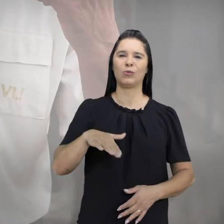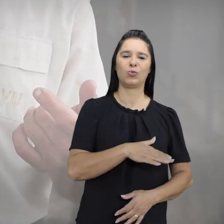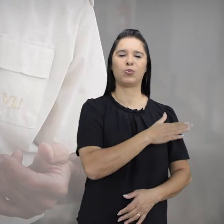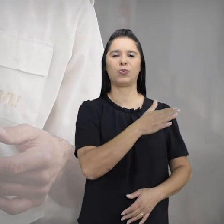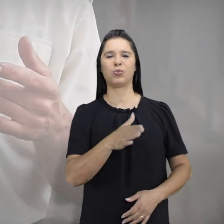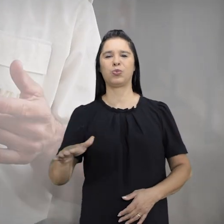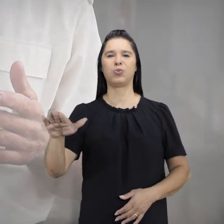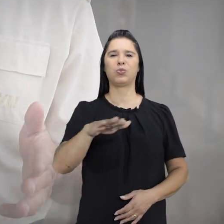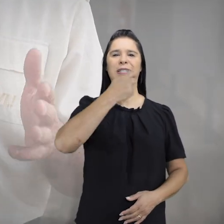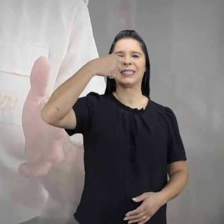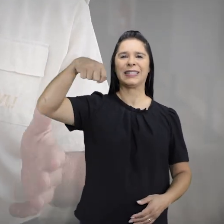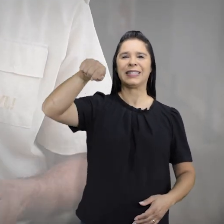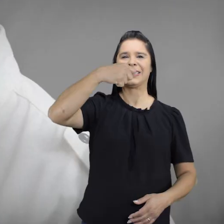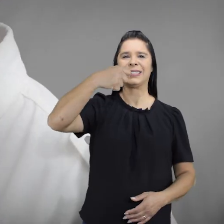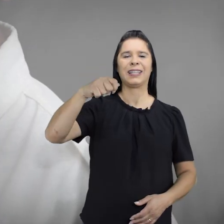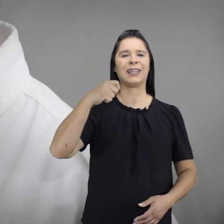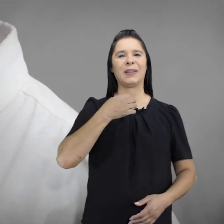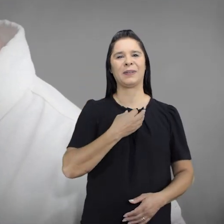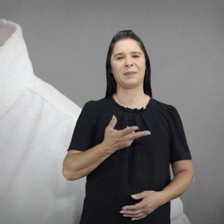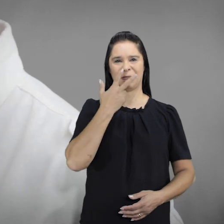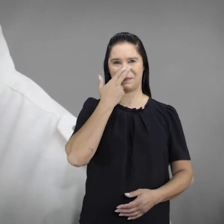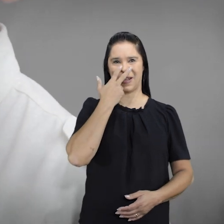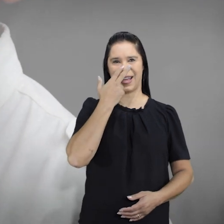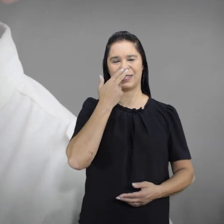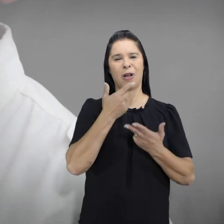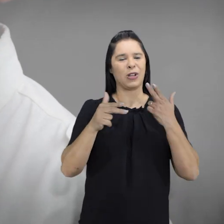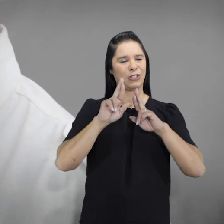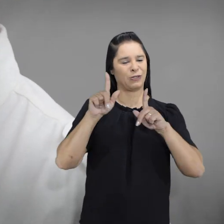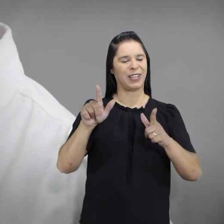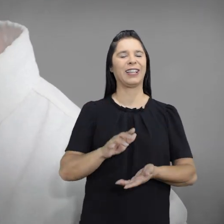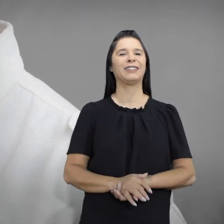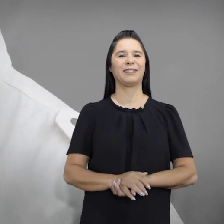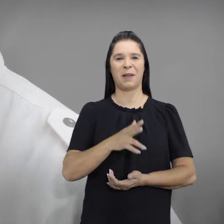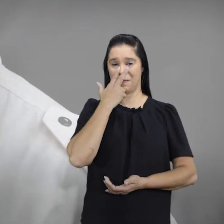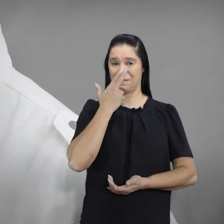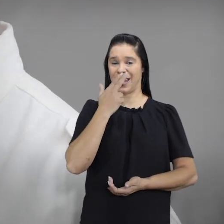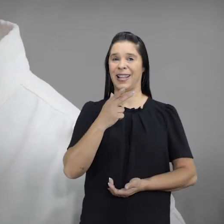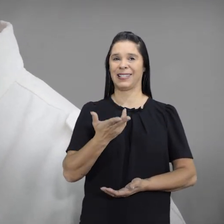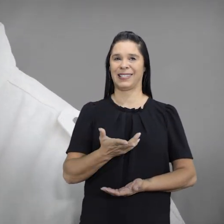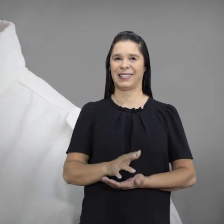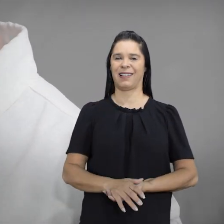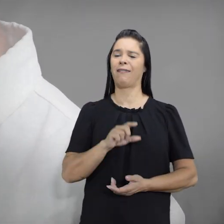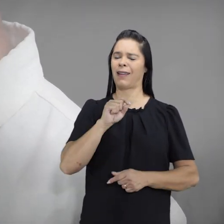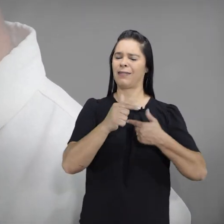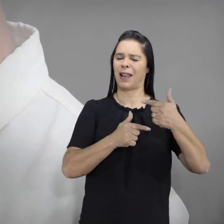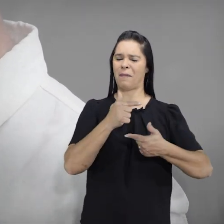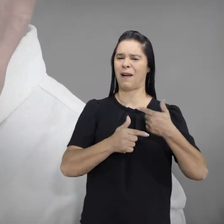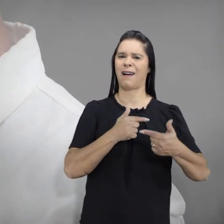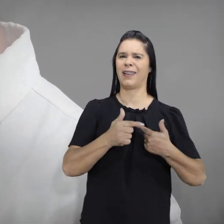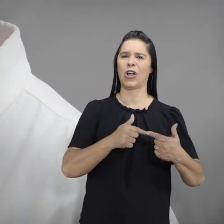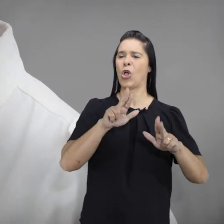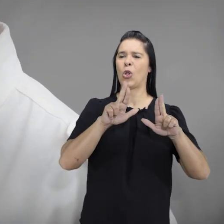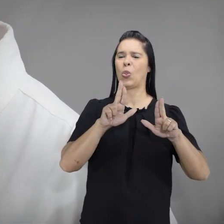o apito, o sino, a fumaça, que barulhinho dela, é um negócio diferente. Entendeu? E quem trabalha, ou com isso, quem trabalha, isso